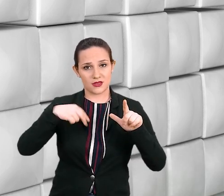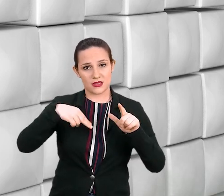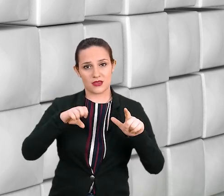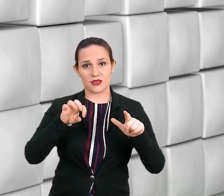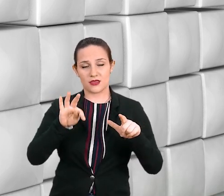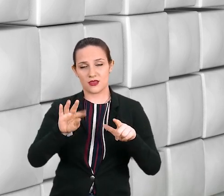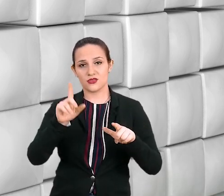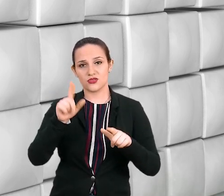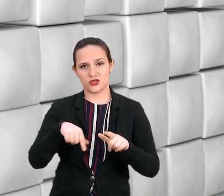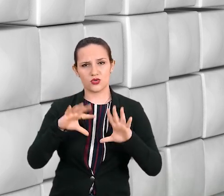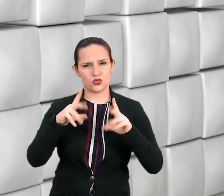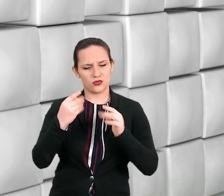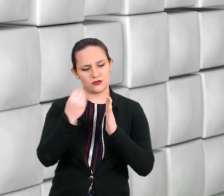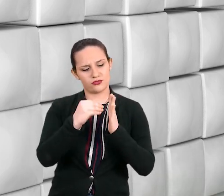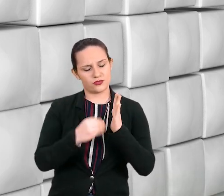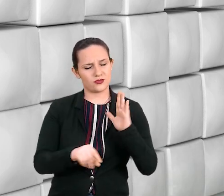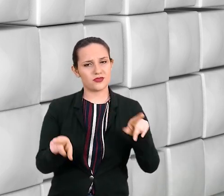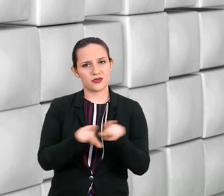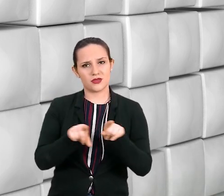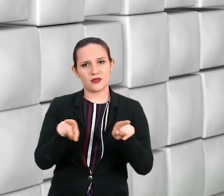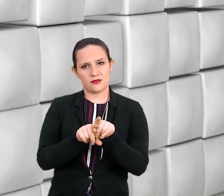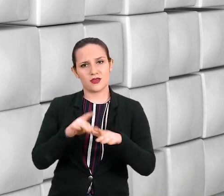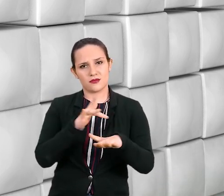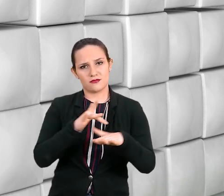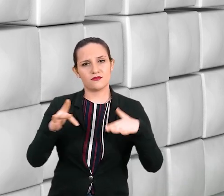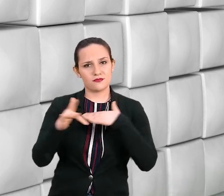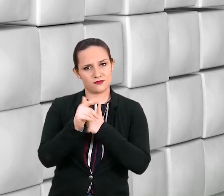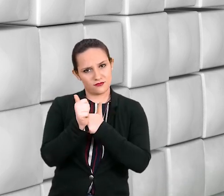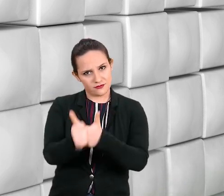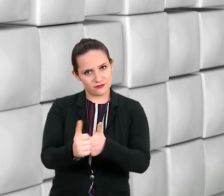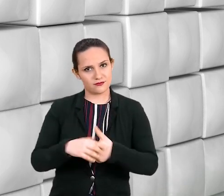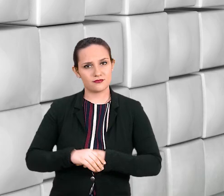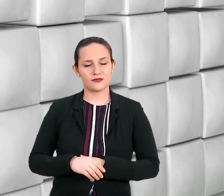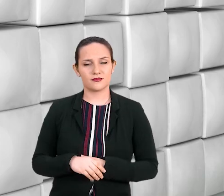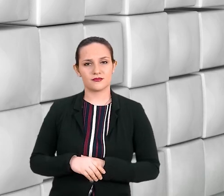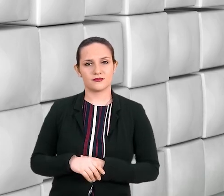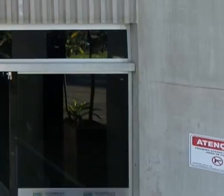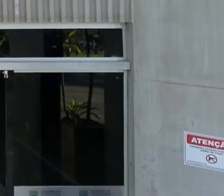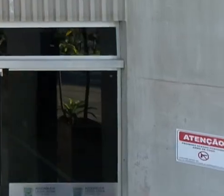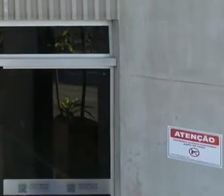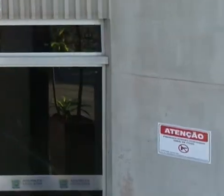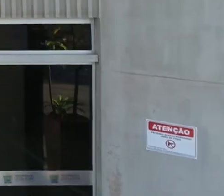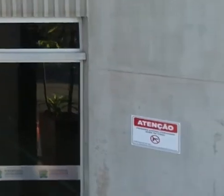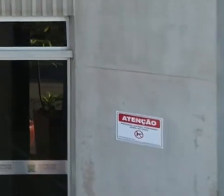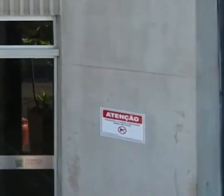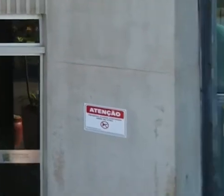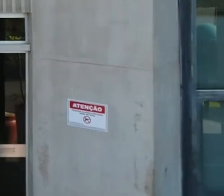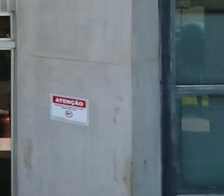9 da NET a nossa programação e também as nossas mídias sociais.